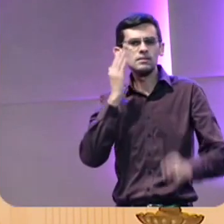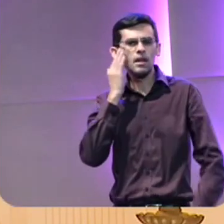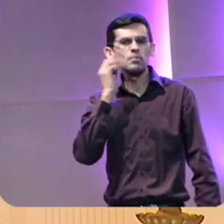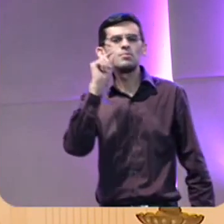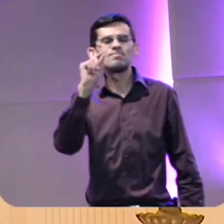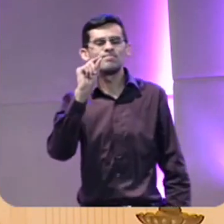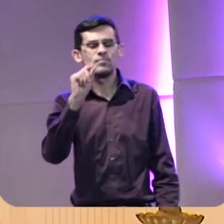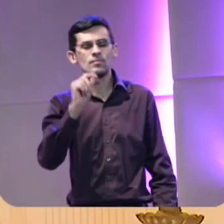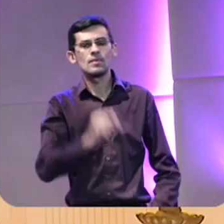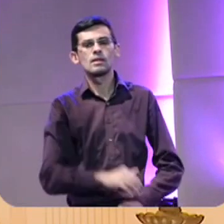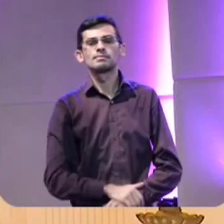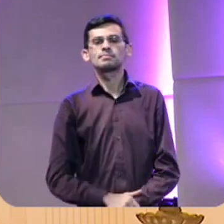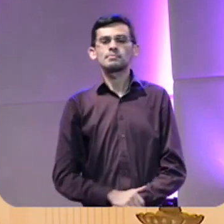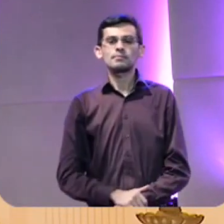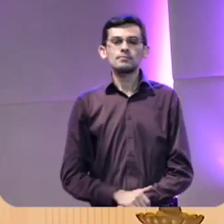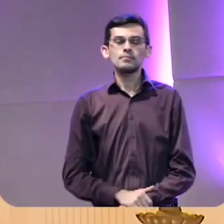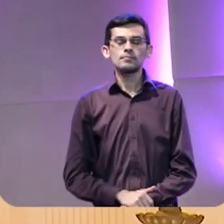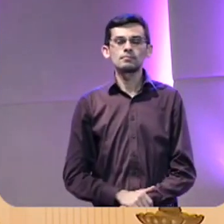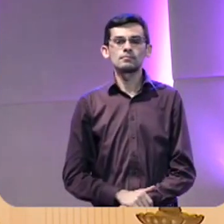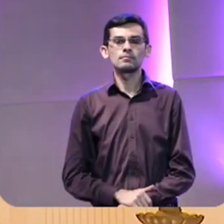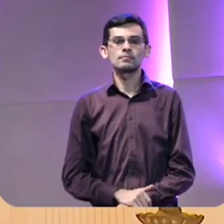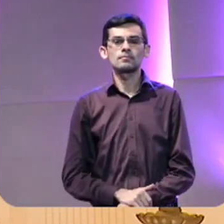pior? É que